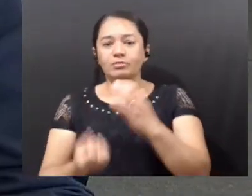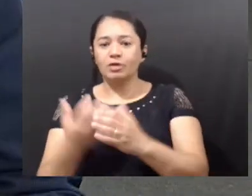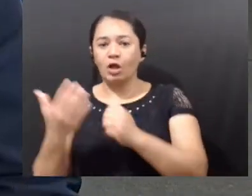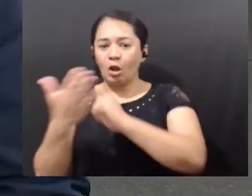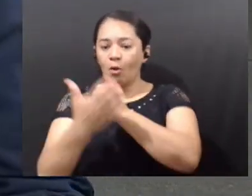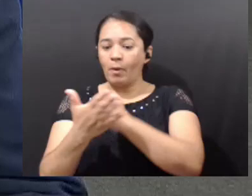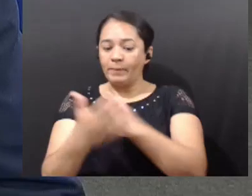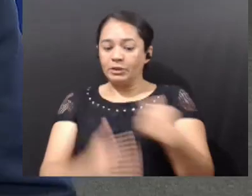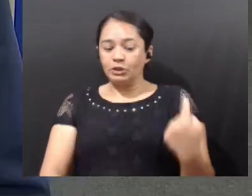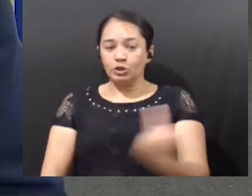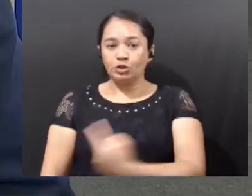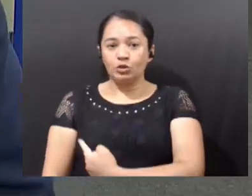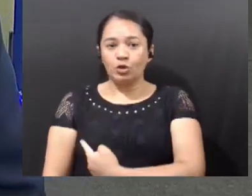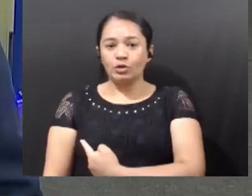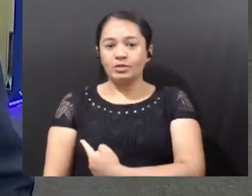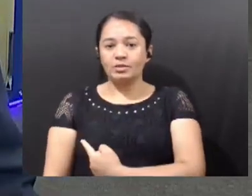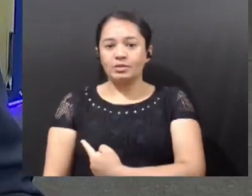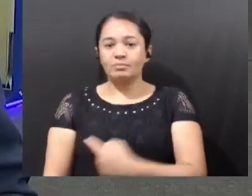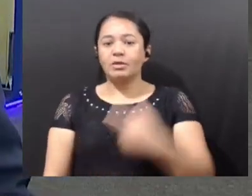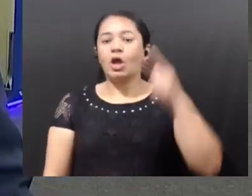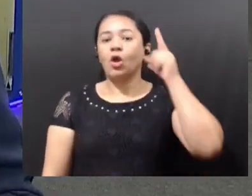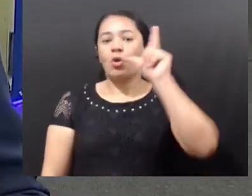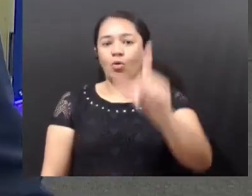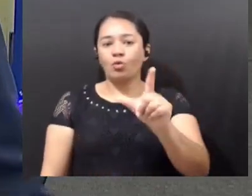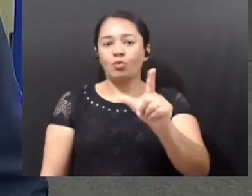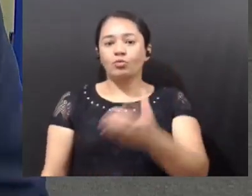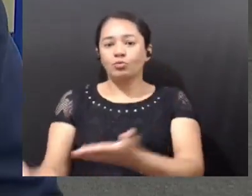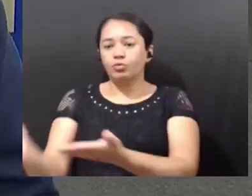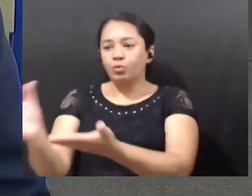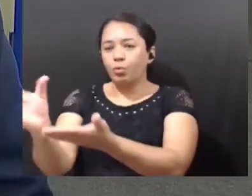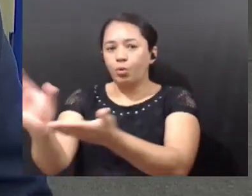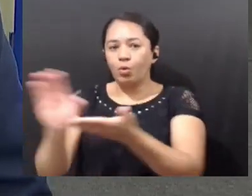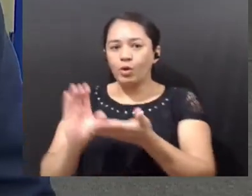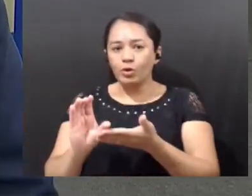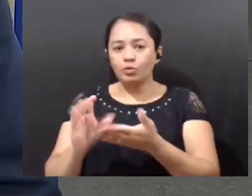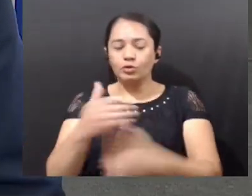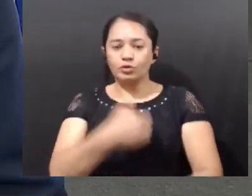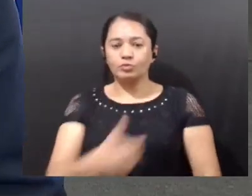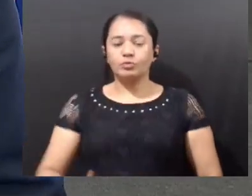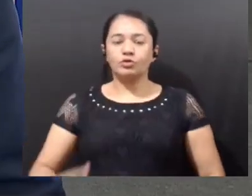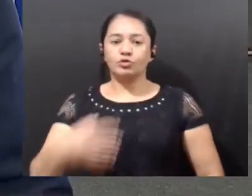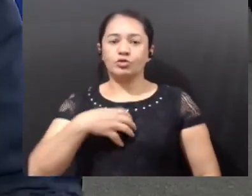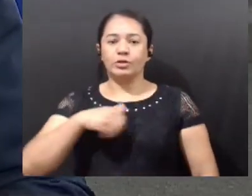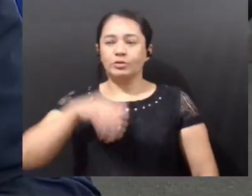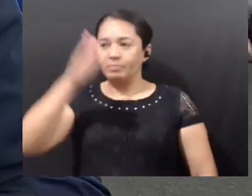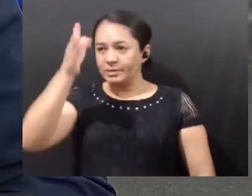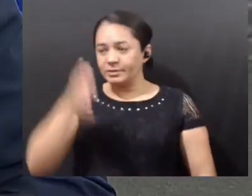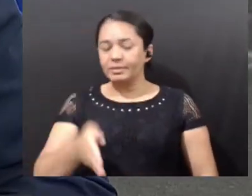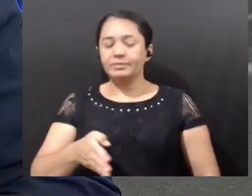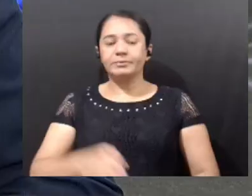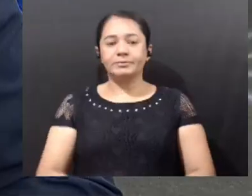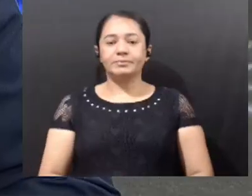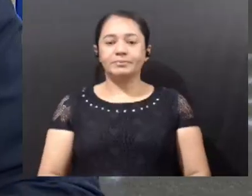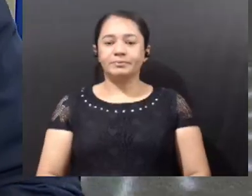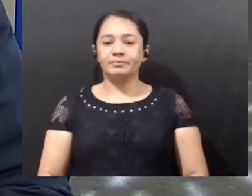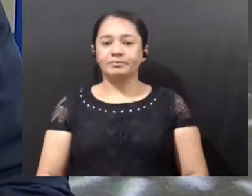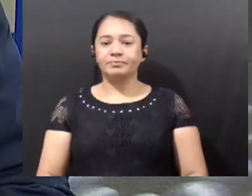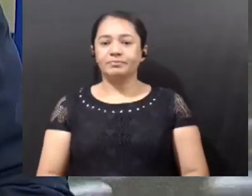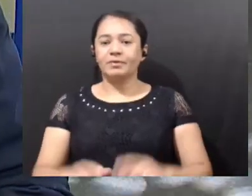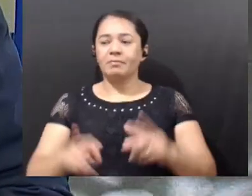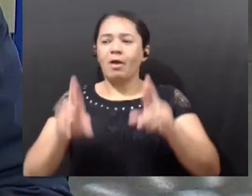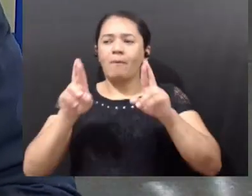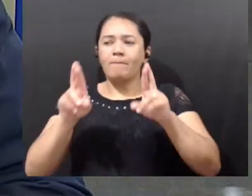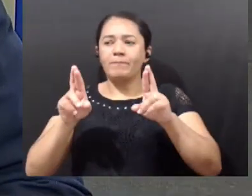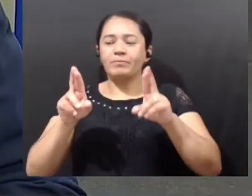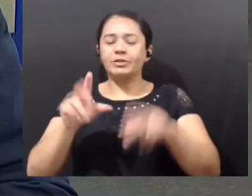para a gente conseguir aplicar o recurso financeiro público de uma forma mais assertiva possível. E uma expectativa que existe para